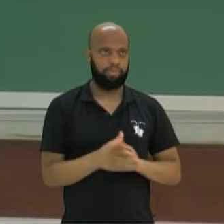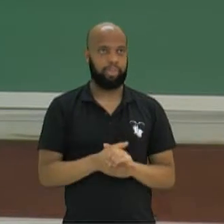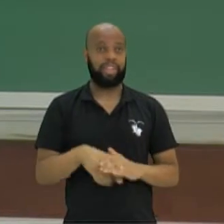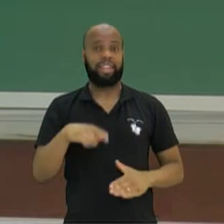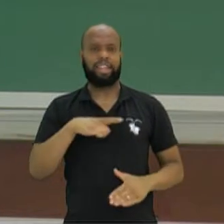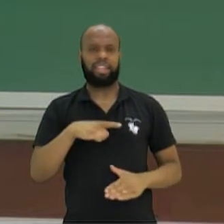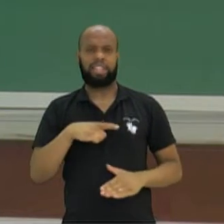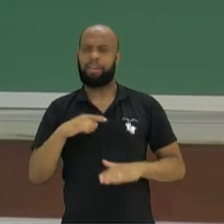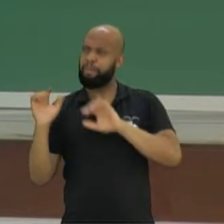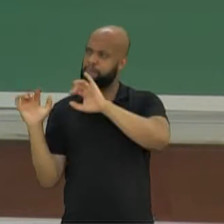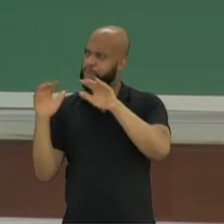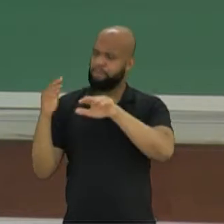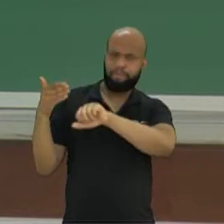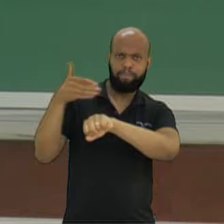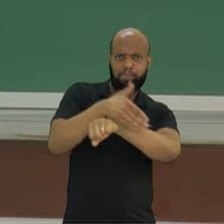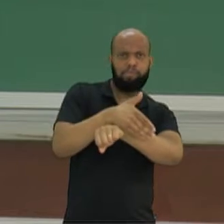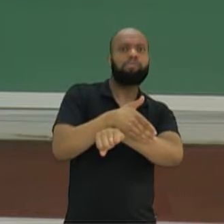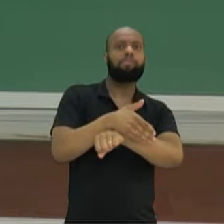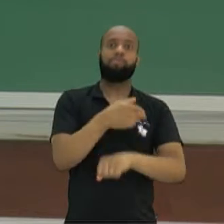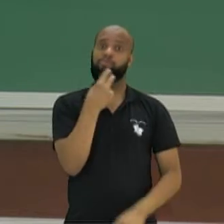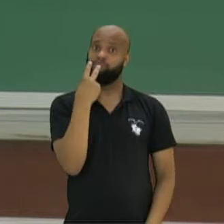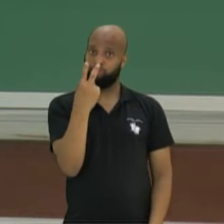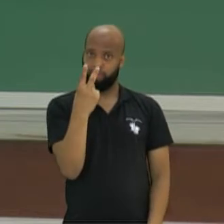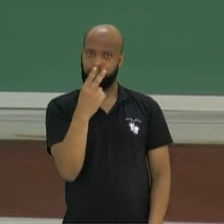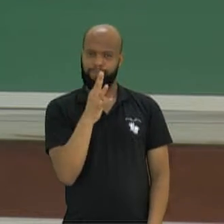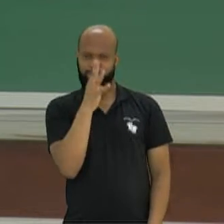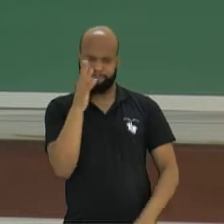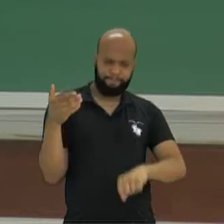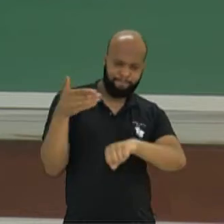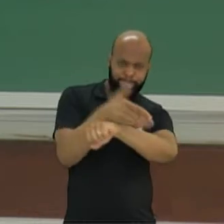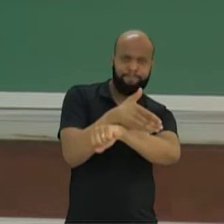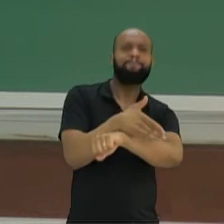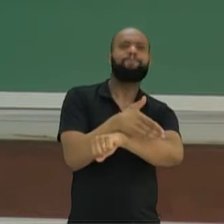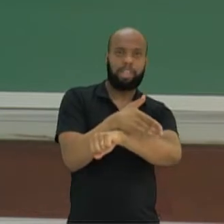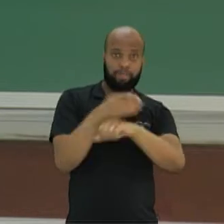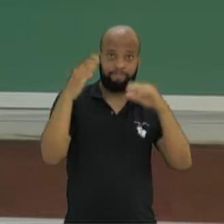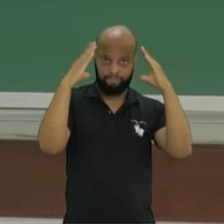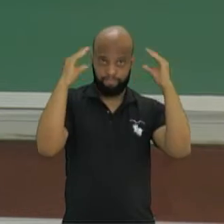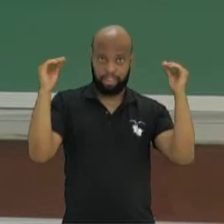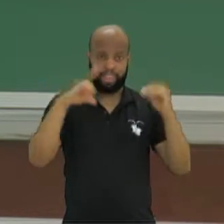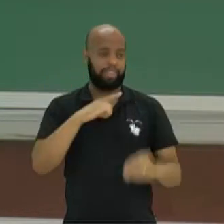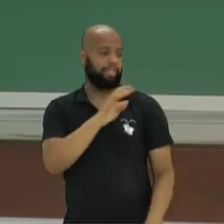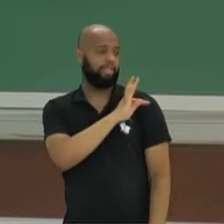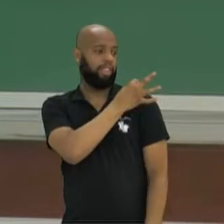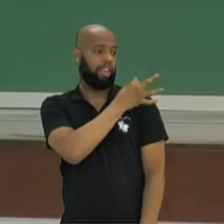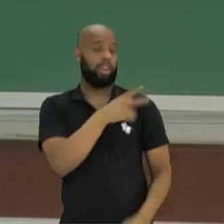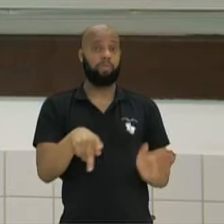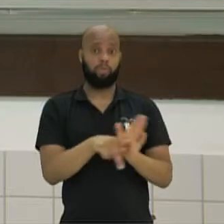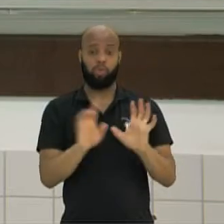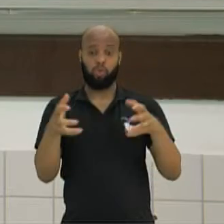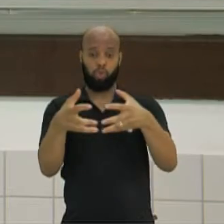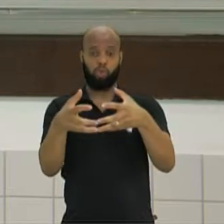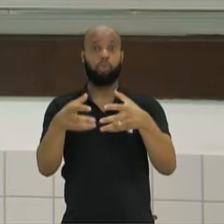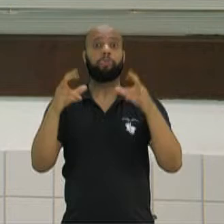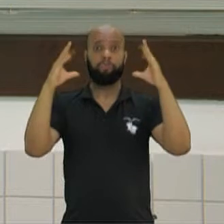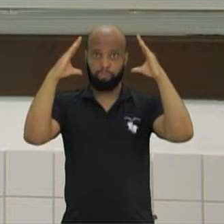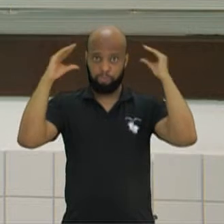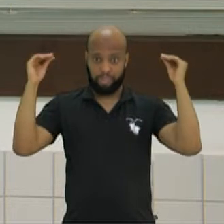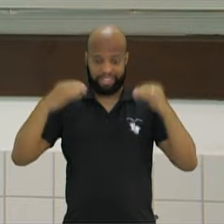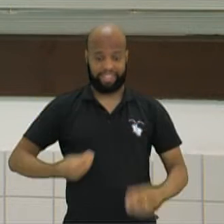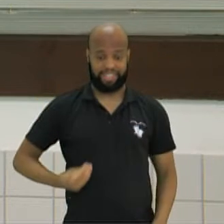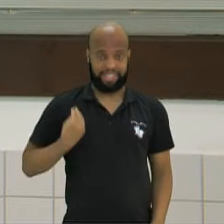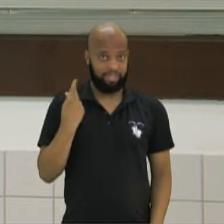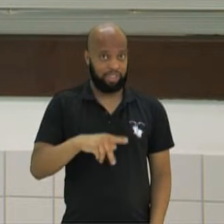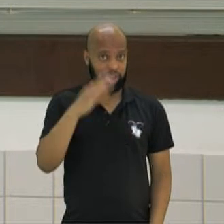duas invasões que vocês vão ver, e uma das técnicas criadas pelos holandeses, não é uma técnica, né? Uma das